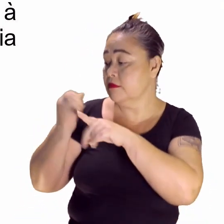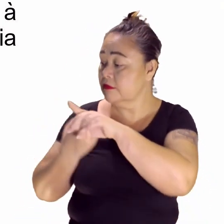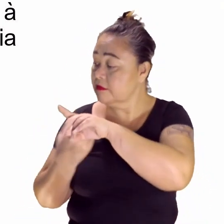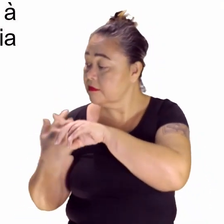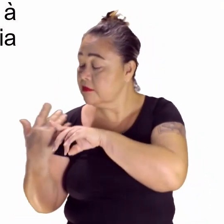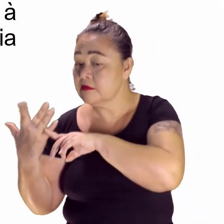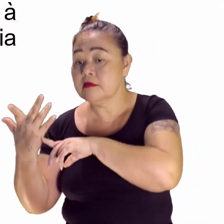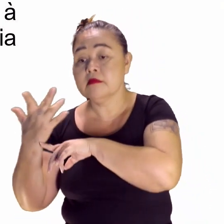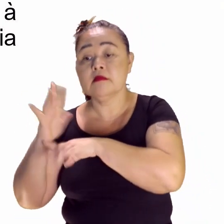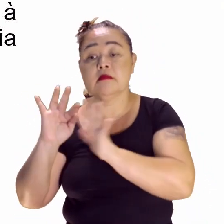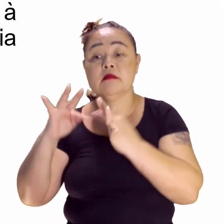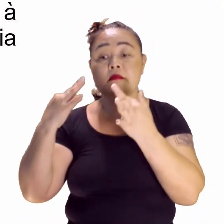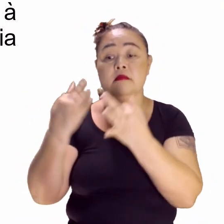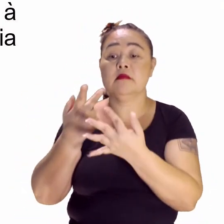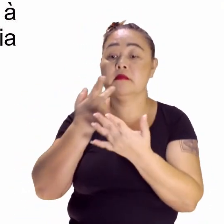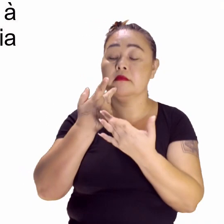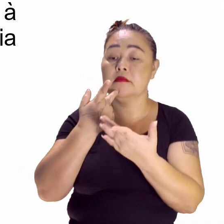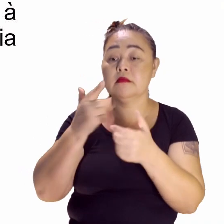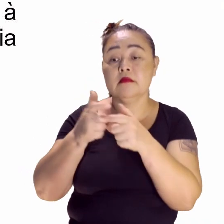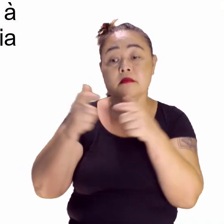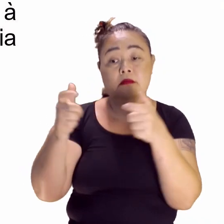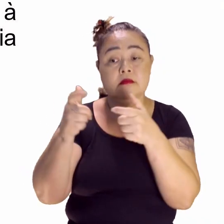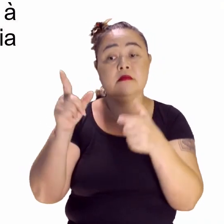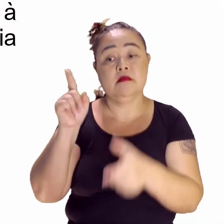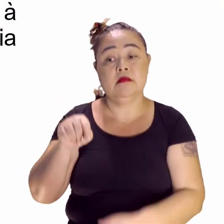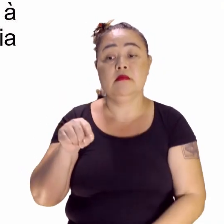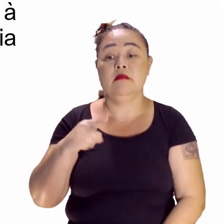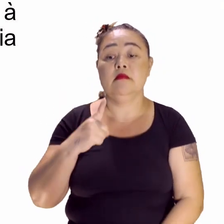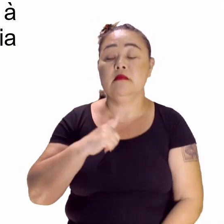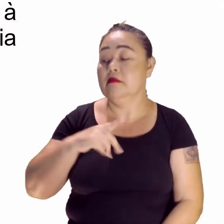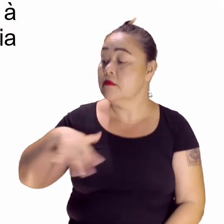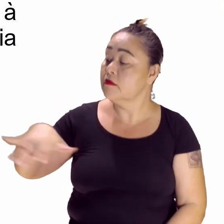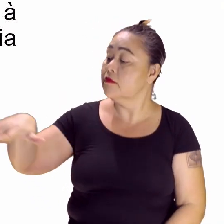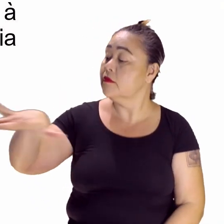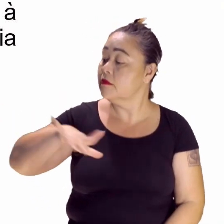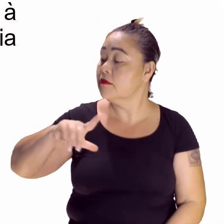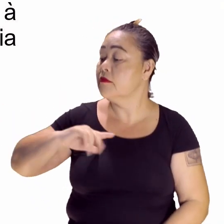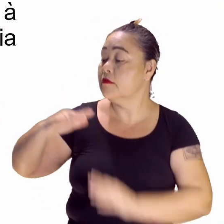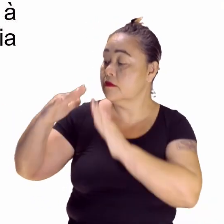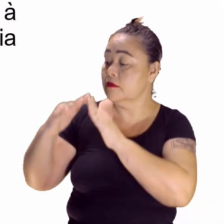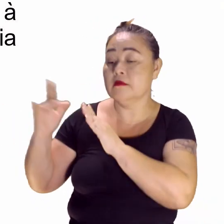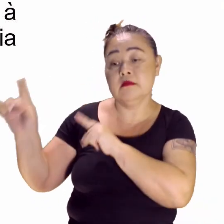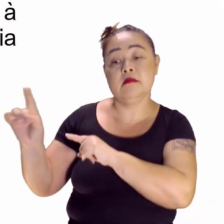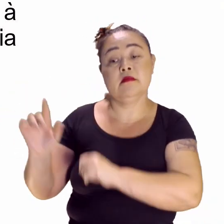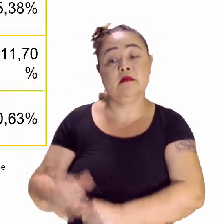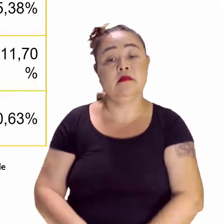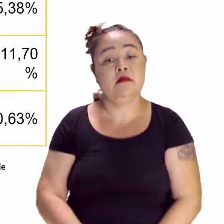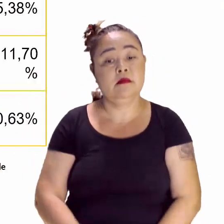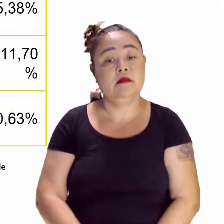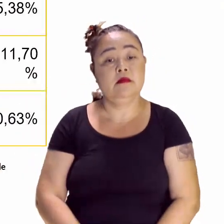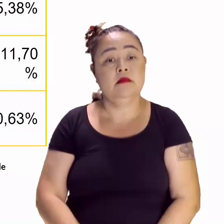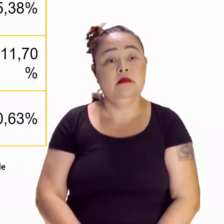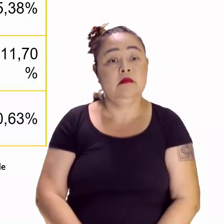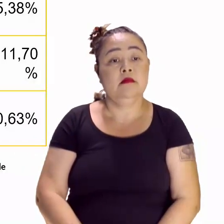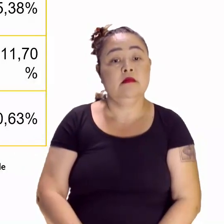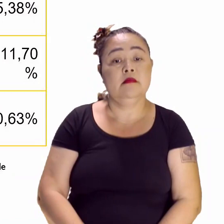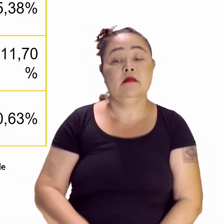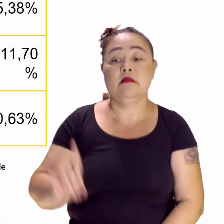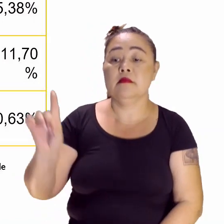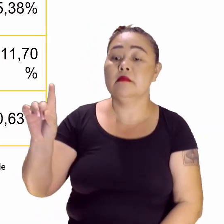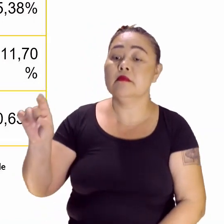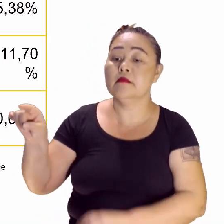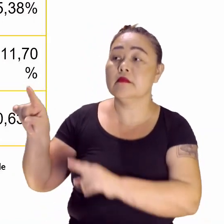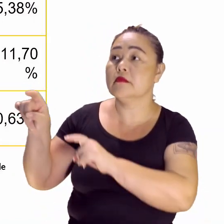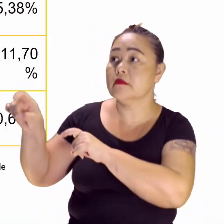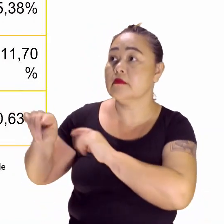Exatamente. Estamos falando com nossos alunos, que a maioria deles vem dessa agricultura familiar, já. Com certeza. E essa agricultura